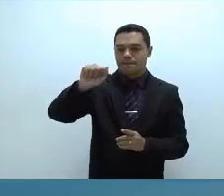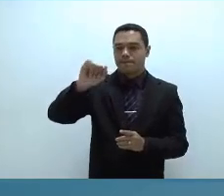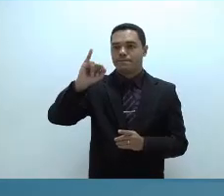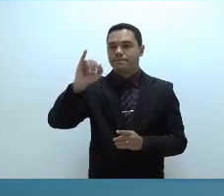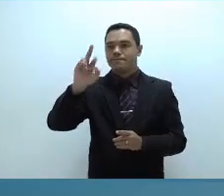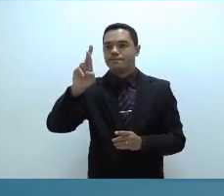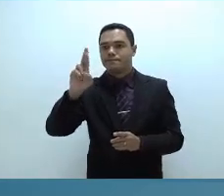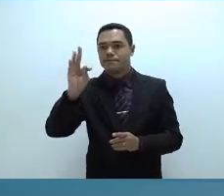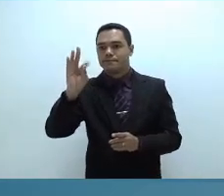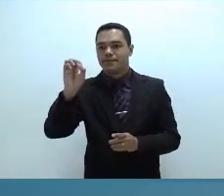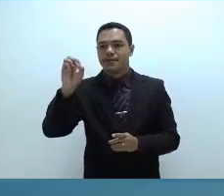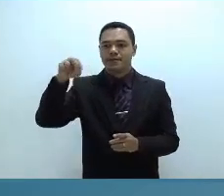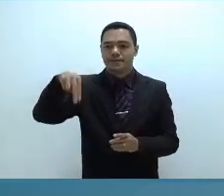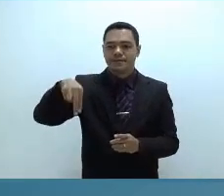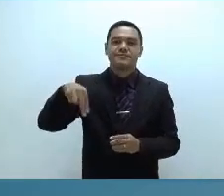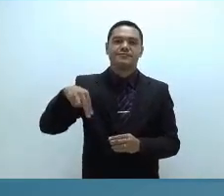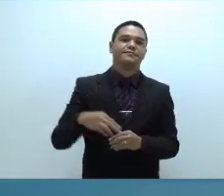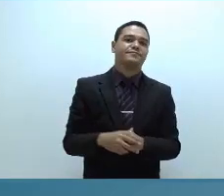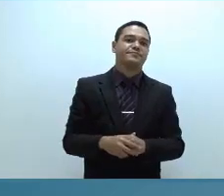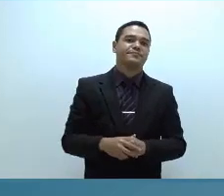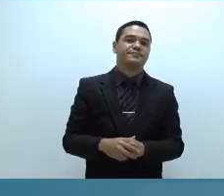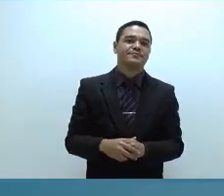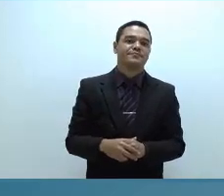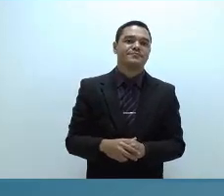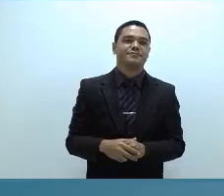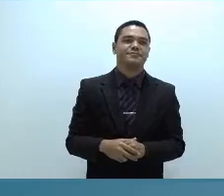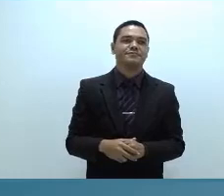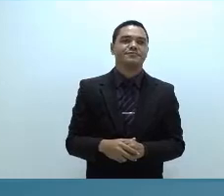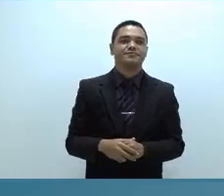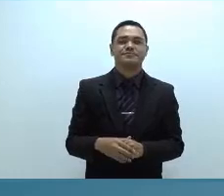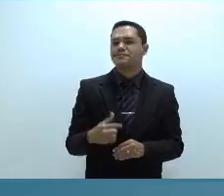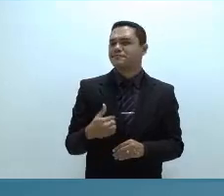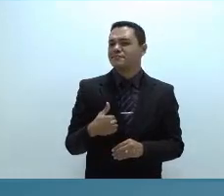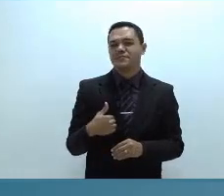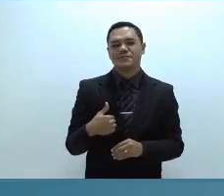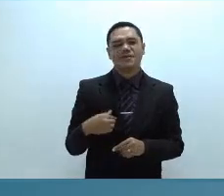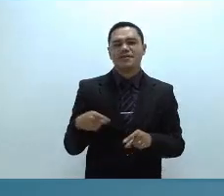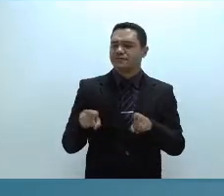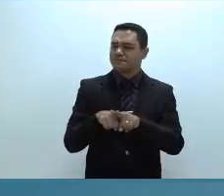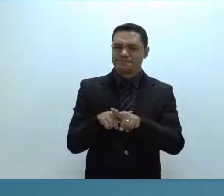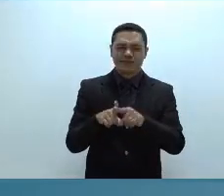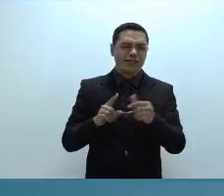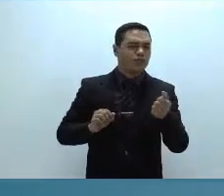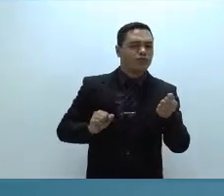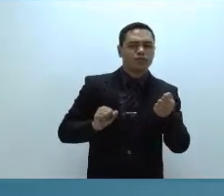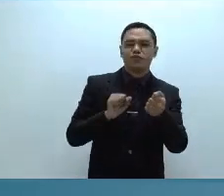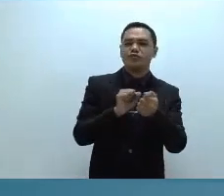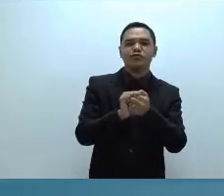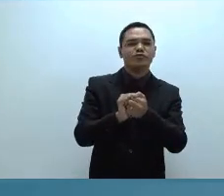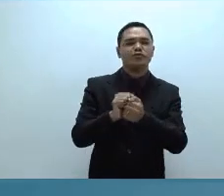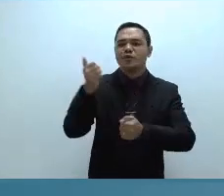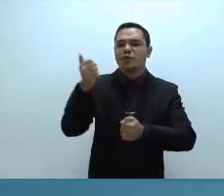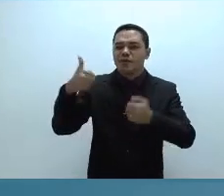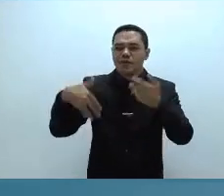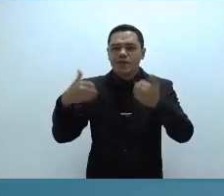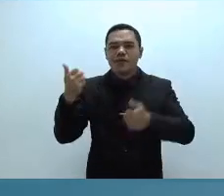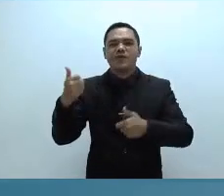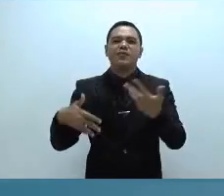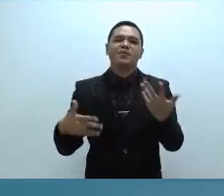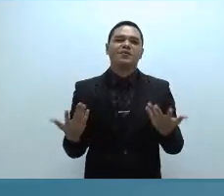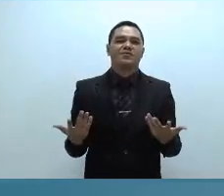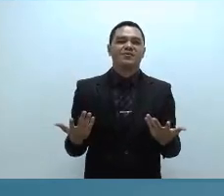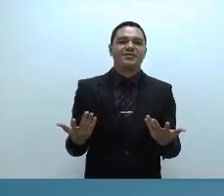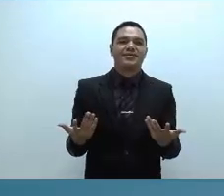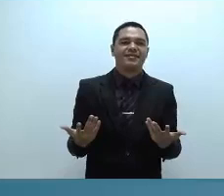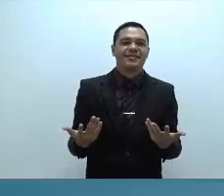associar a tudo que posso dominar, a nossos colegas. E essa minha associação faz com